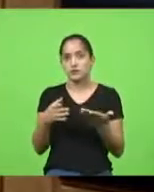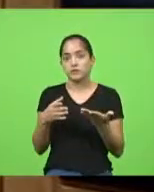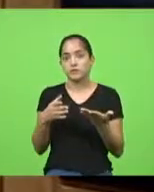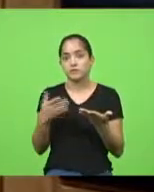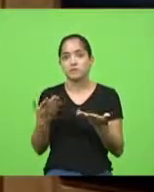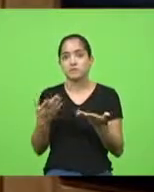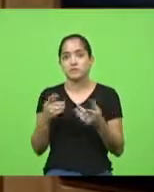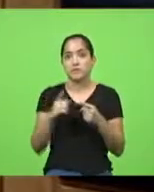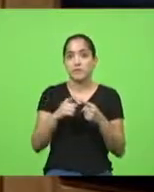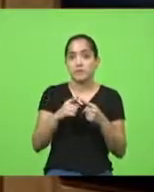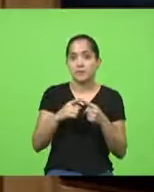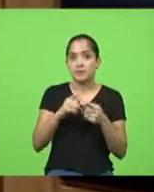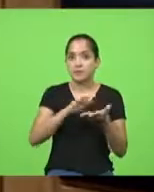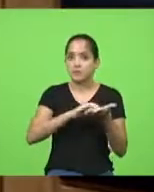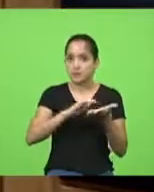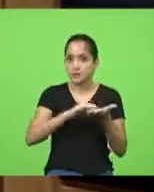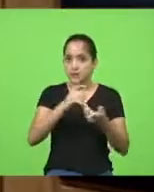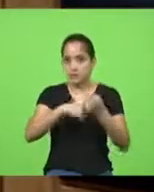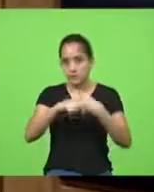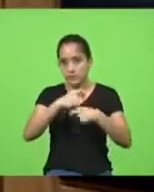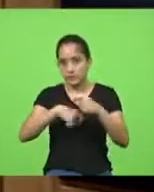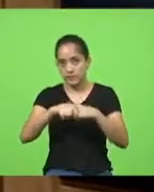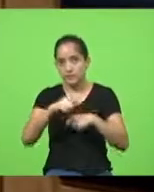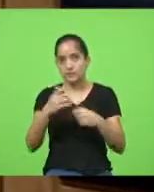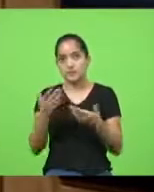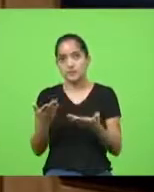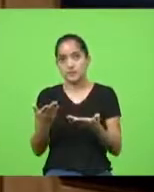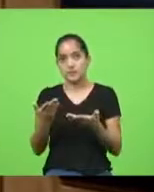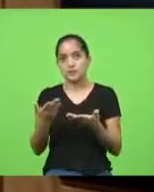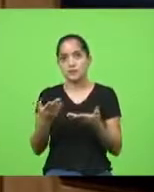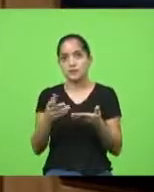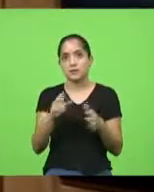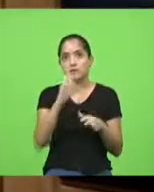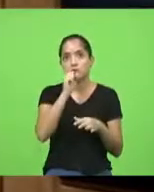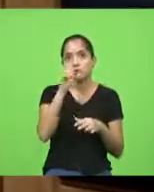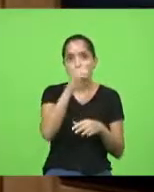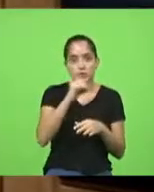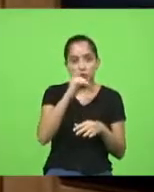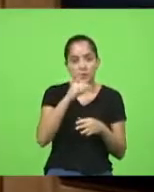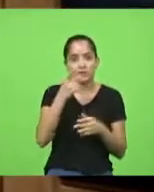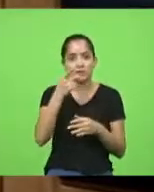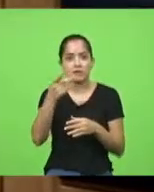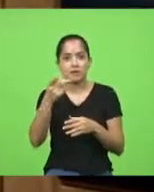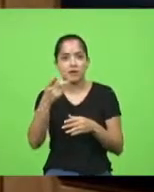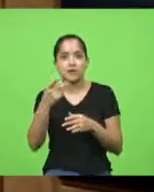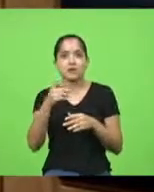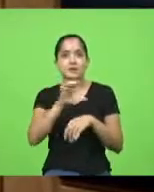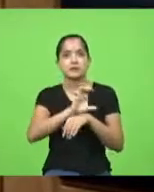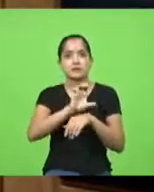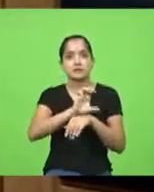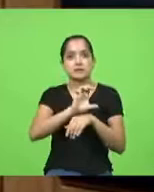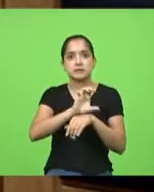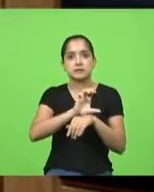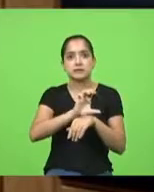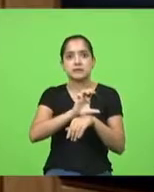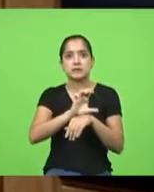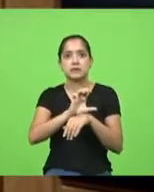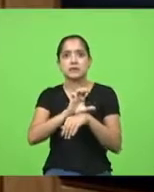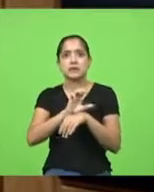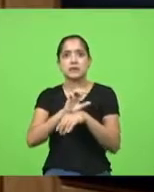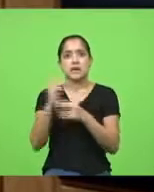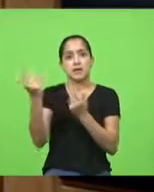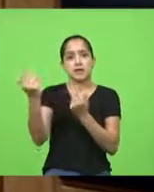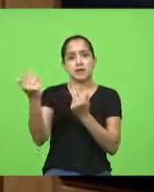primeira do secretário da Fazenda, que no final de semana agora disse que Santa Catarina é a Singapura e que não precisa de